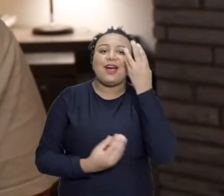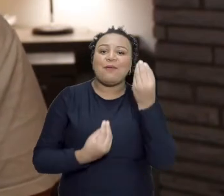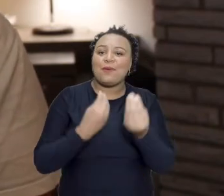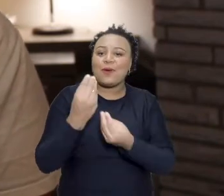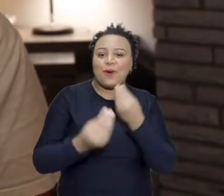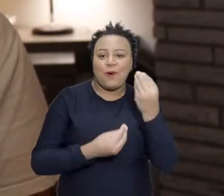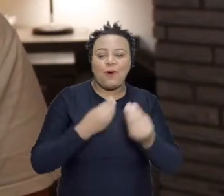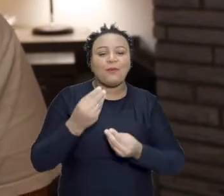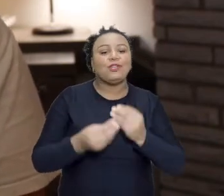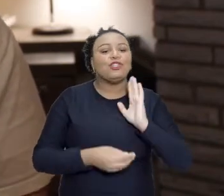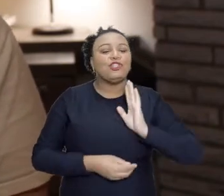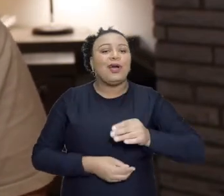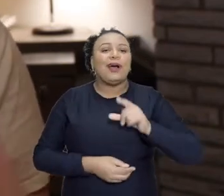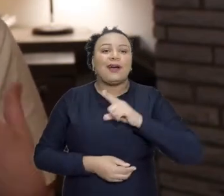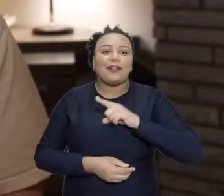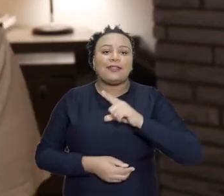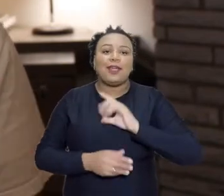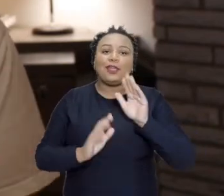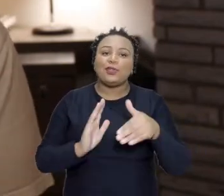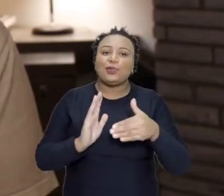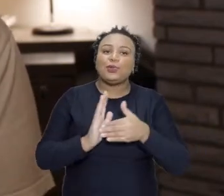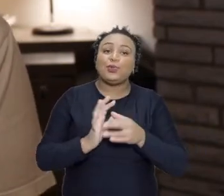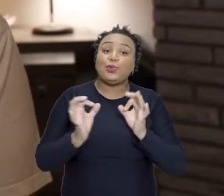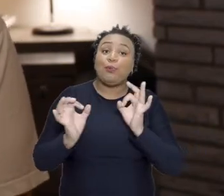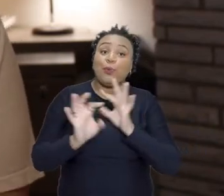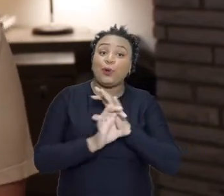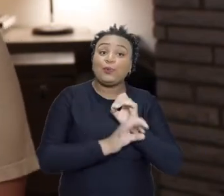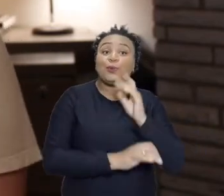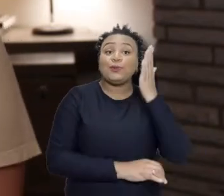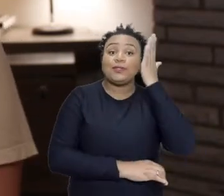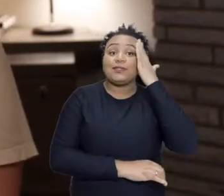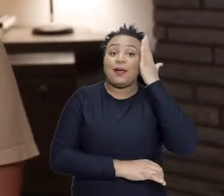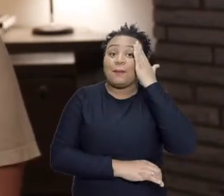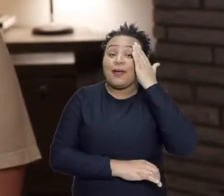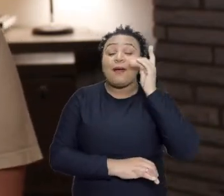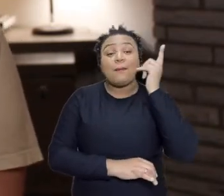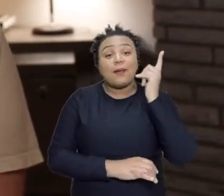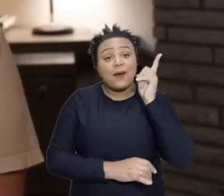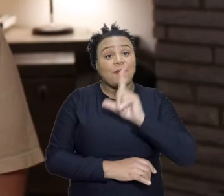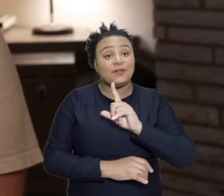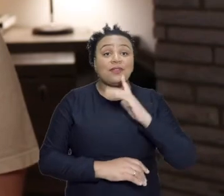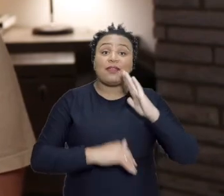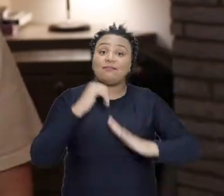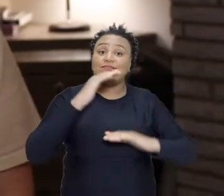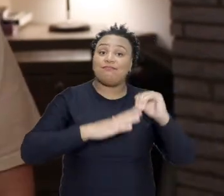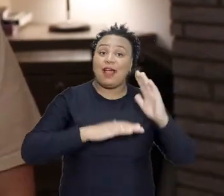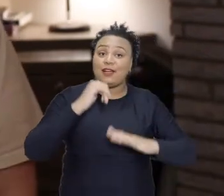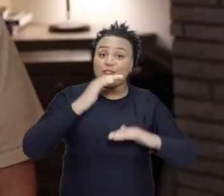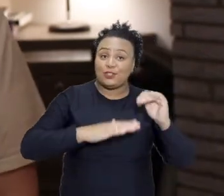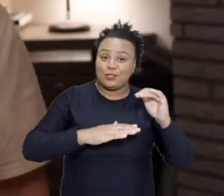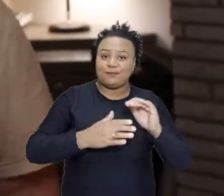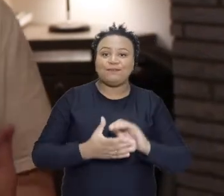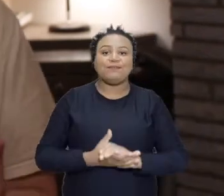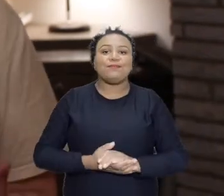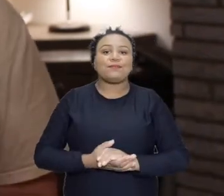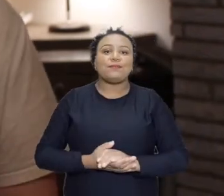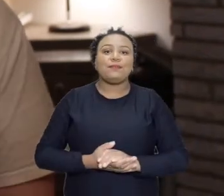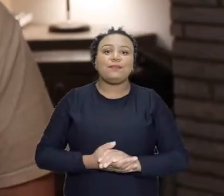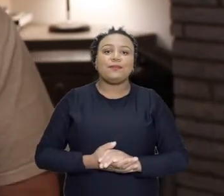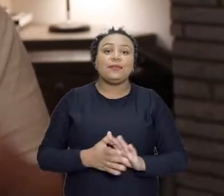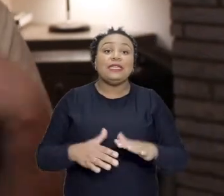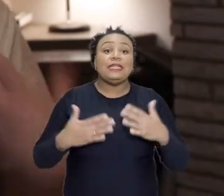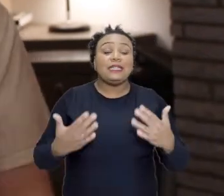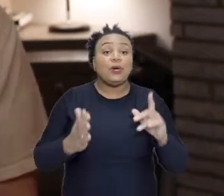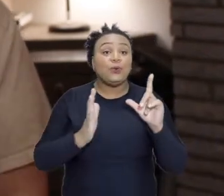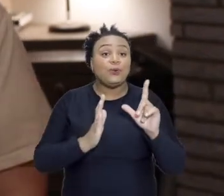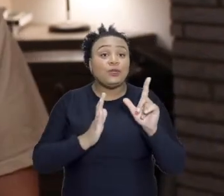tem tudo que você precisa saber para colocar isso em prática. Então depois que você